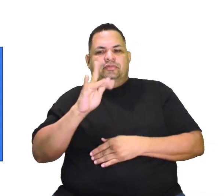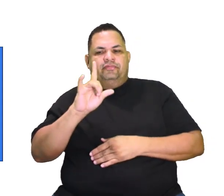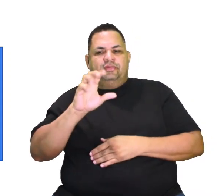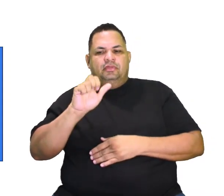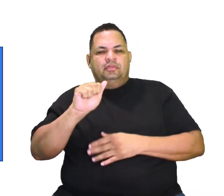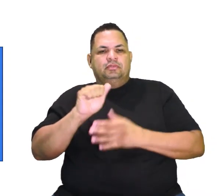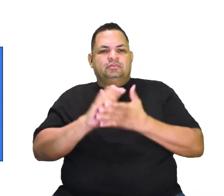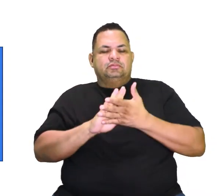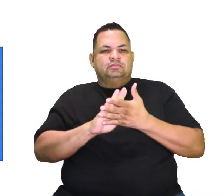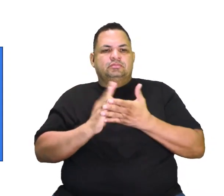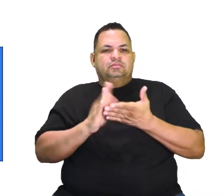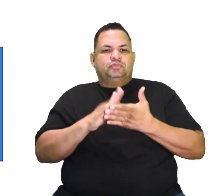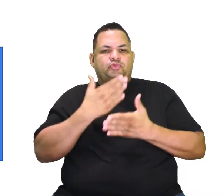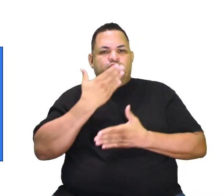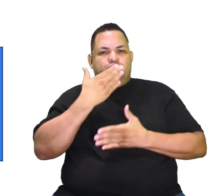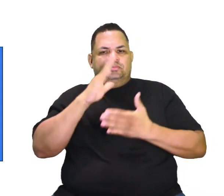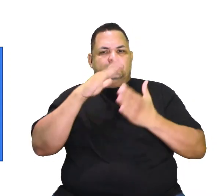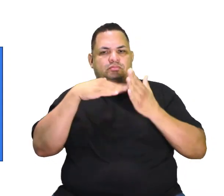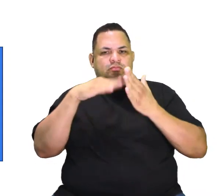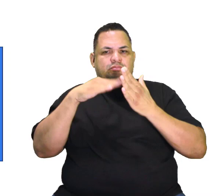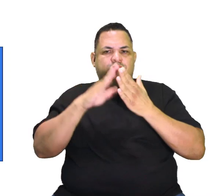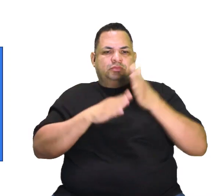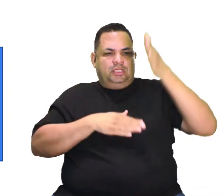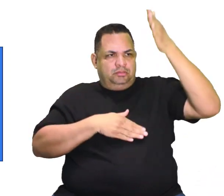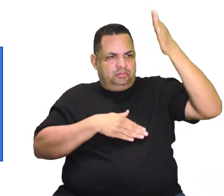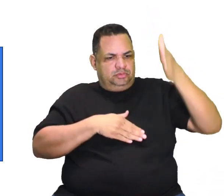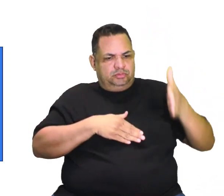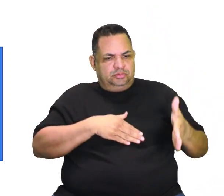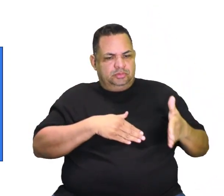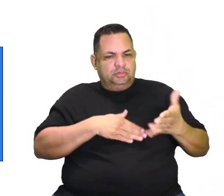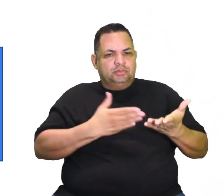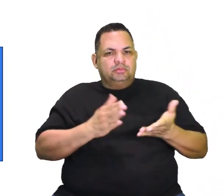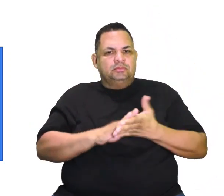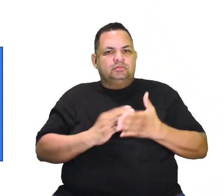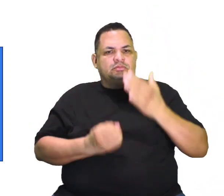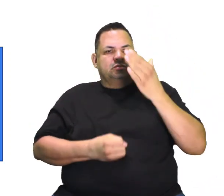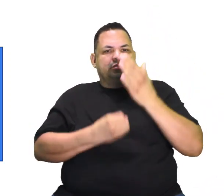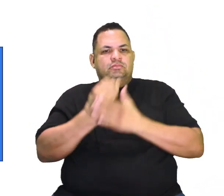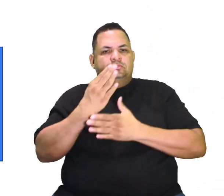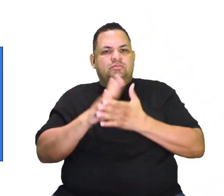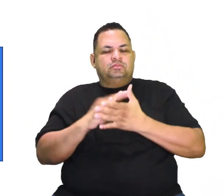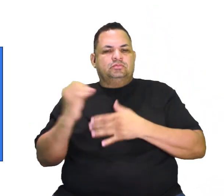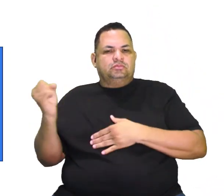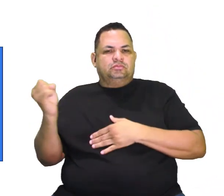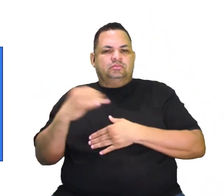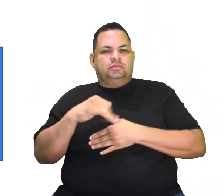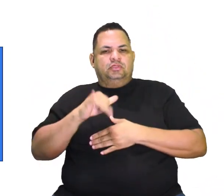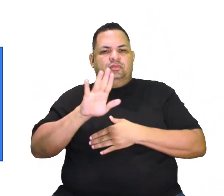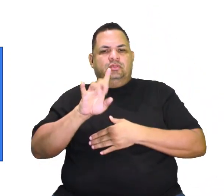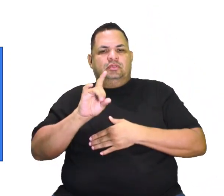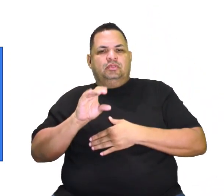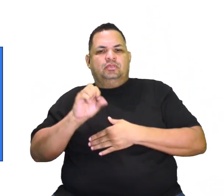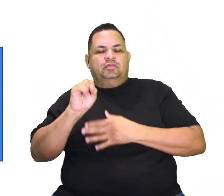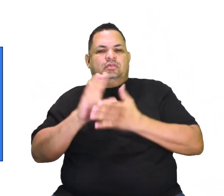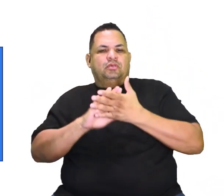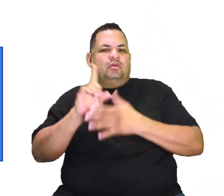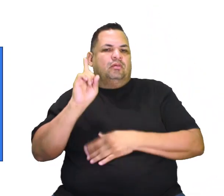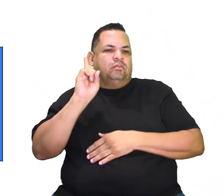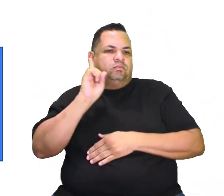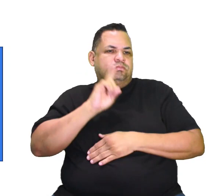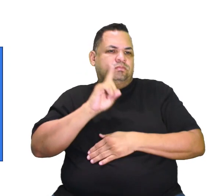é um tipo de arte, né, de pintura em murais. Surgiu em Nova York, nos Estados Unidos, na década